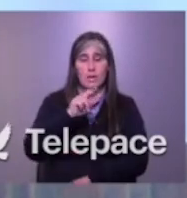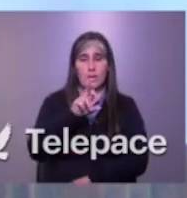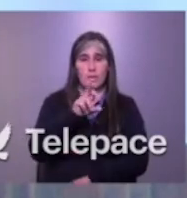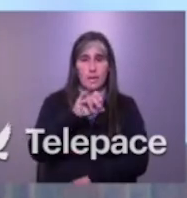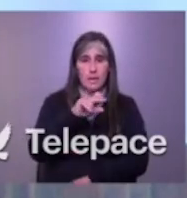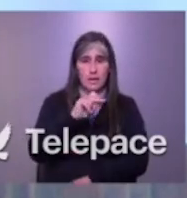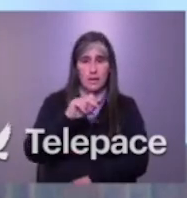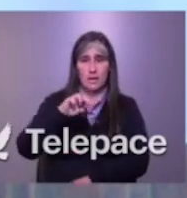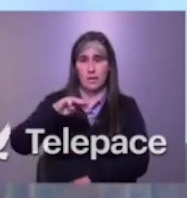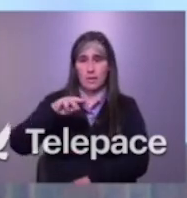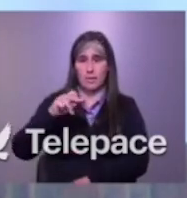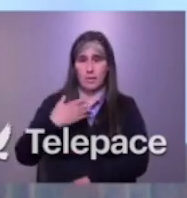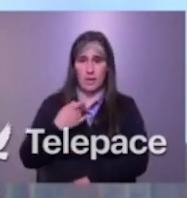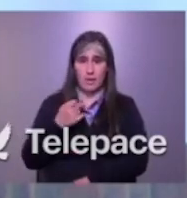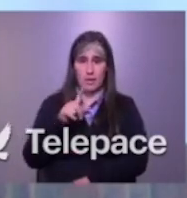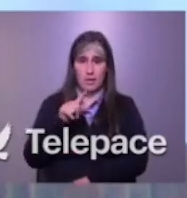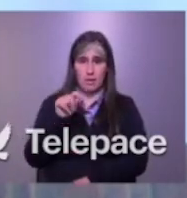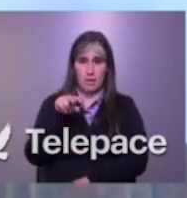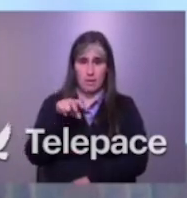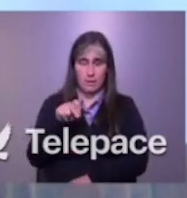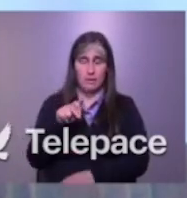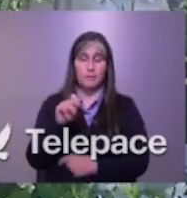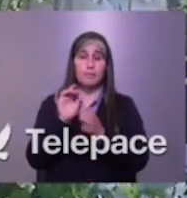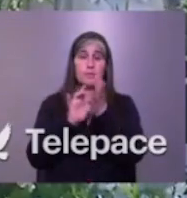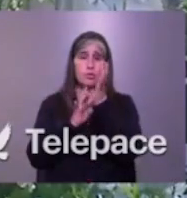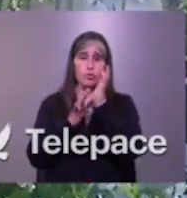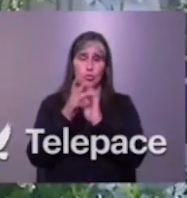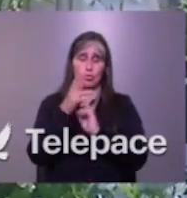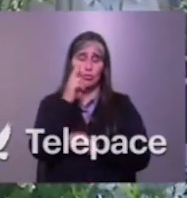When Jesus saw his mother